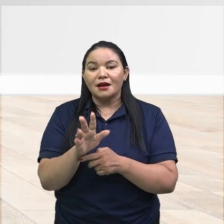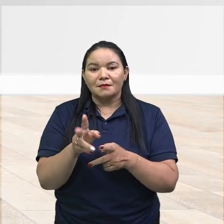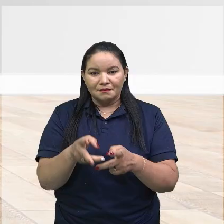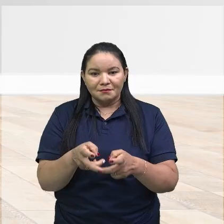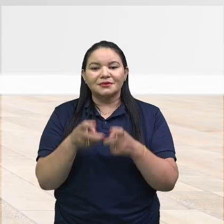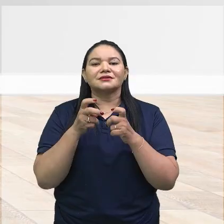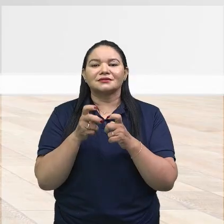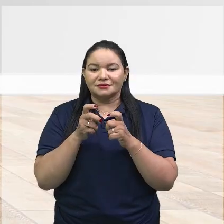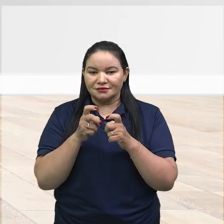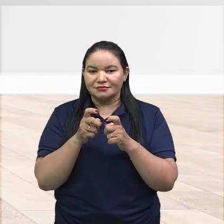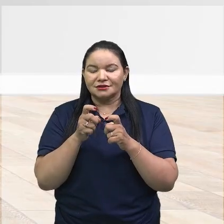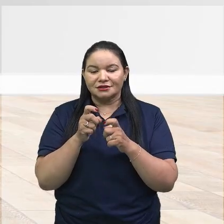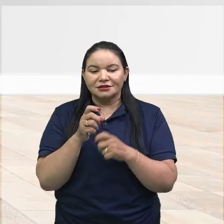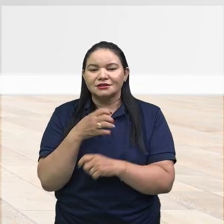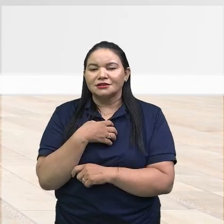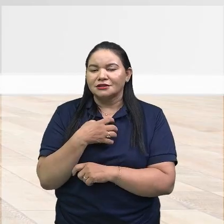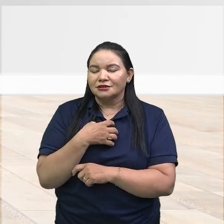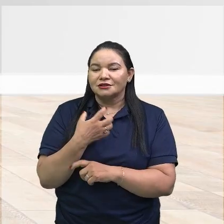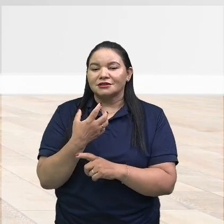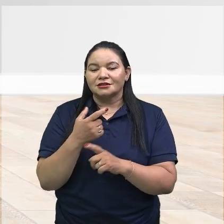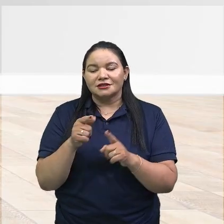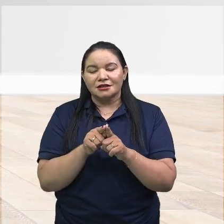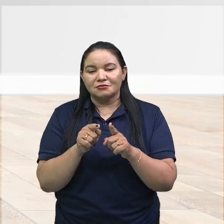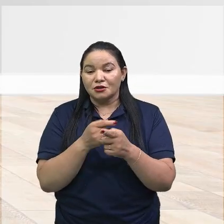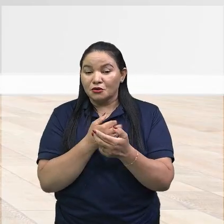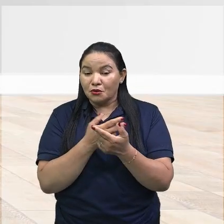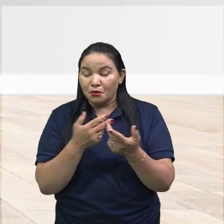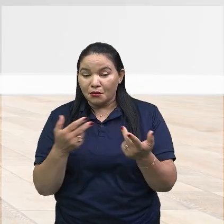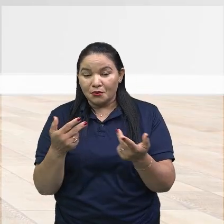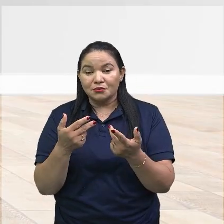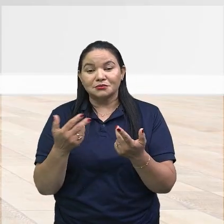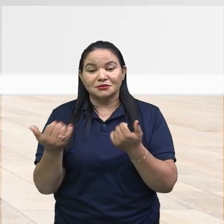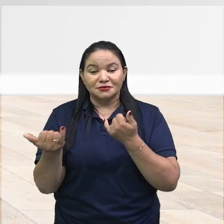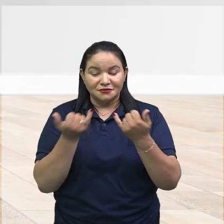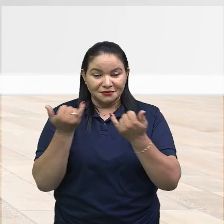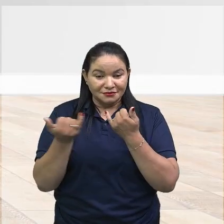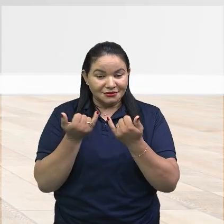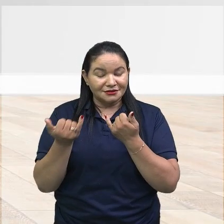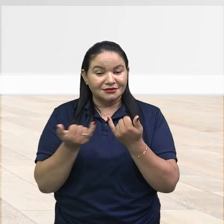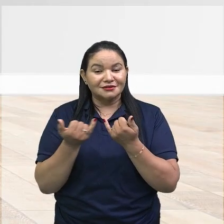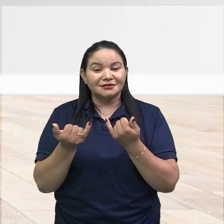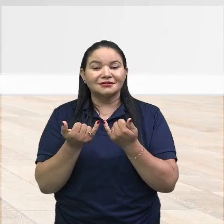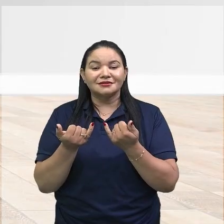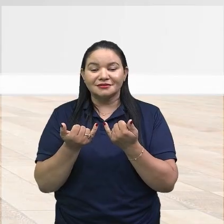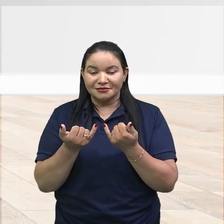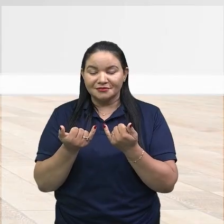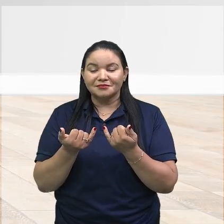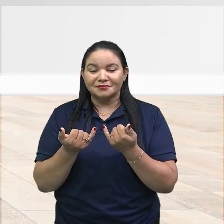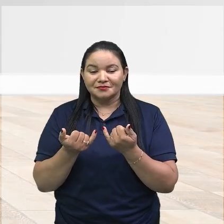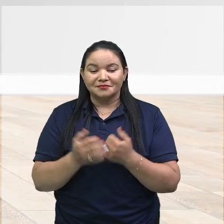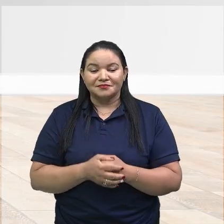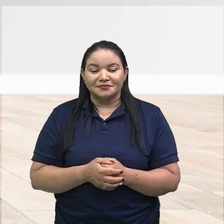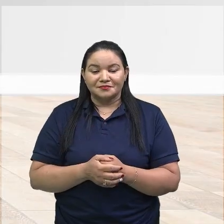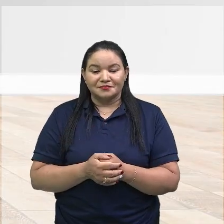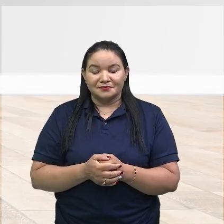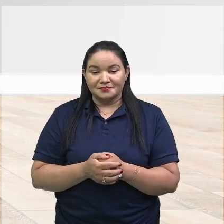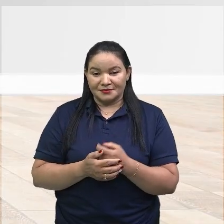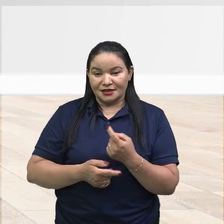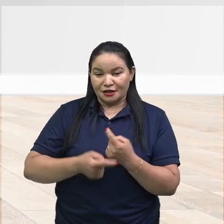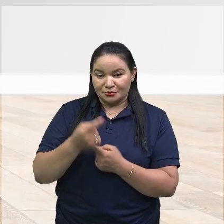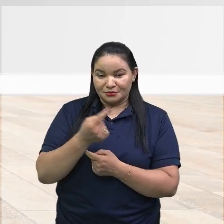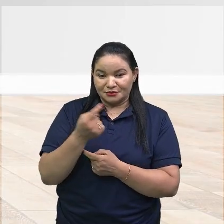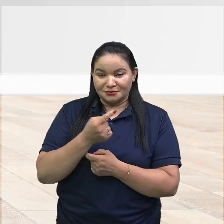né, algumas coisas, algumas informações, algumas mensagens. No caso da primeira